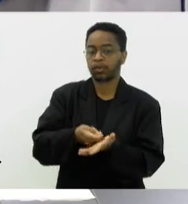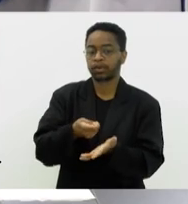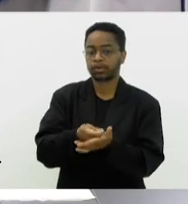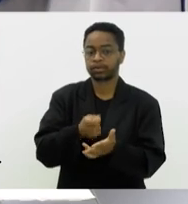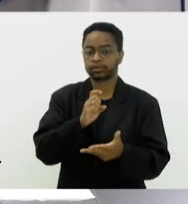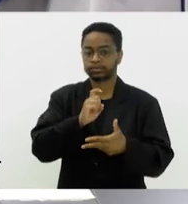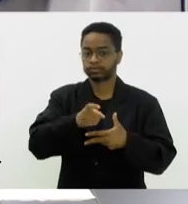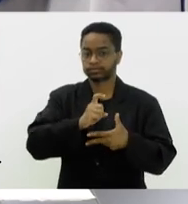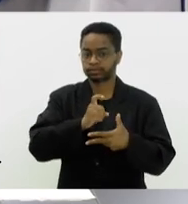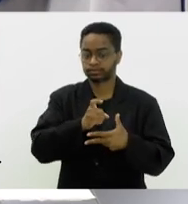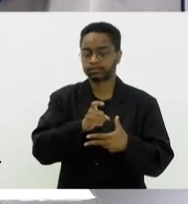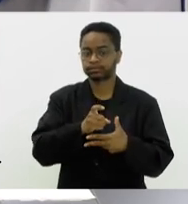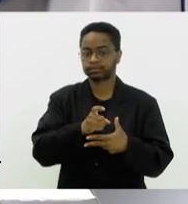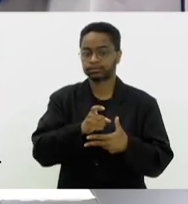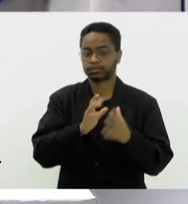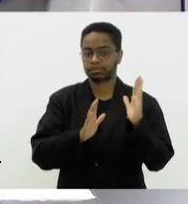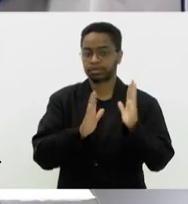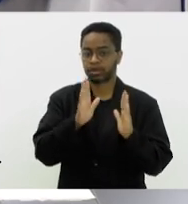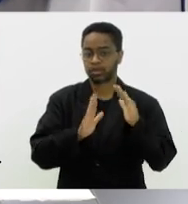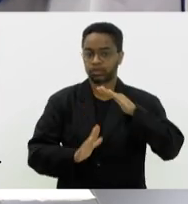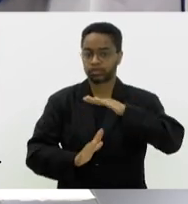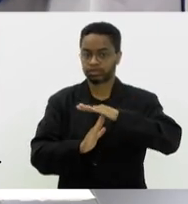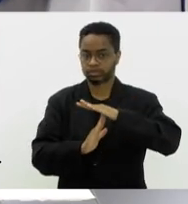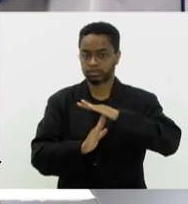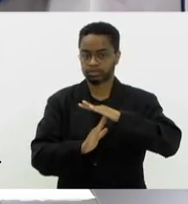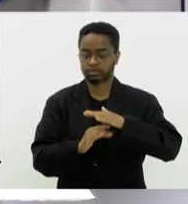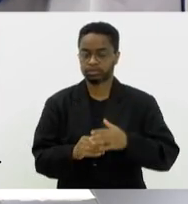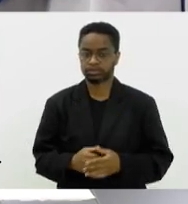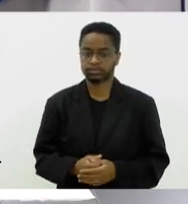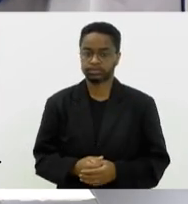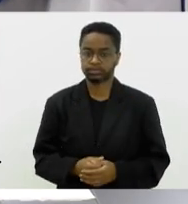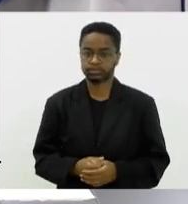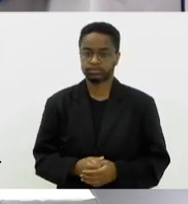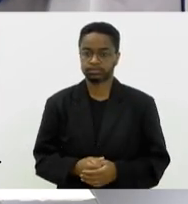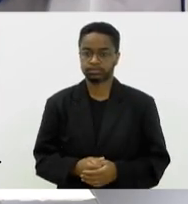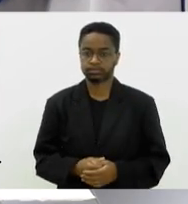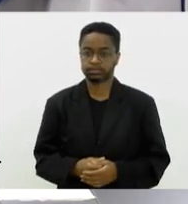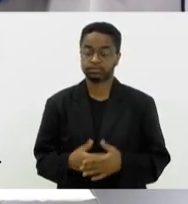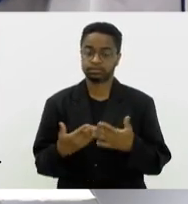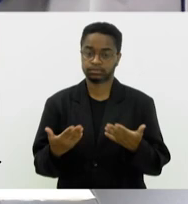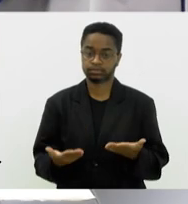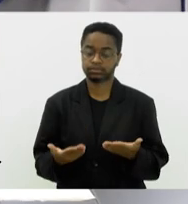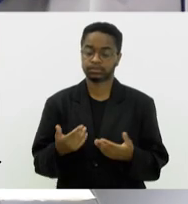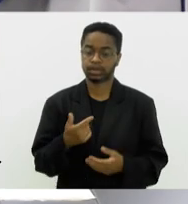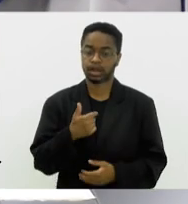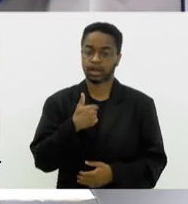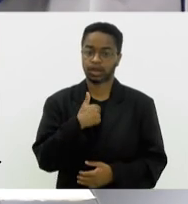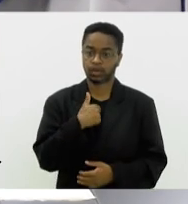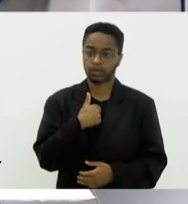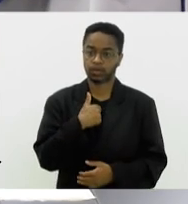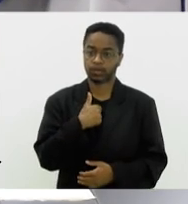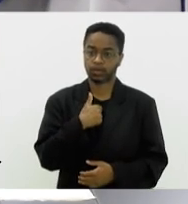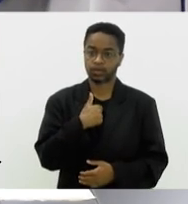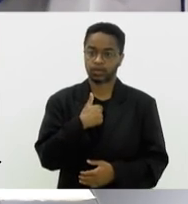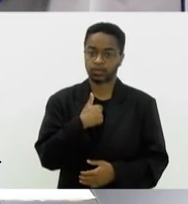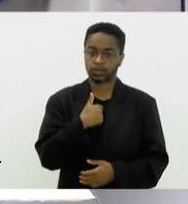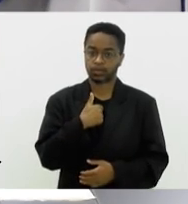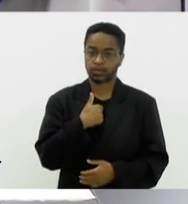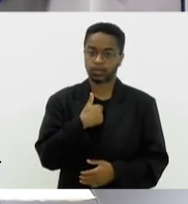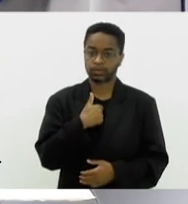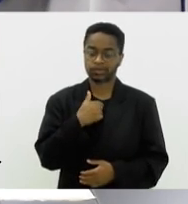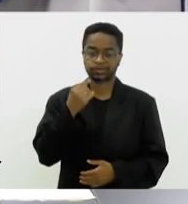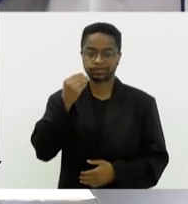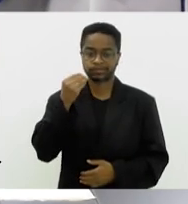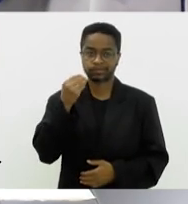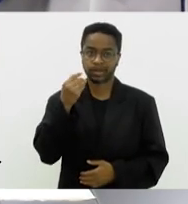Executivo prazo. E eu tenho uma tendência aqui a rever o meu voto,